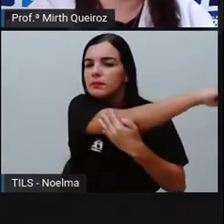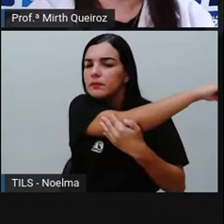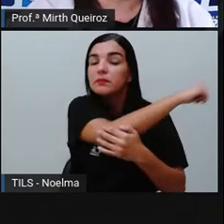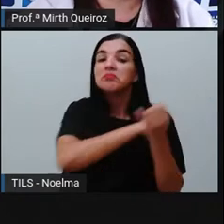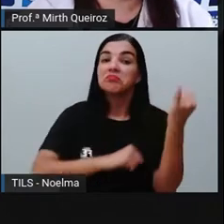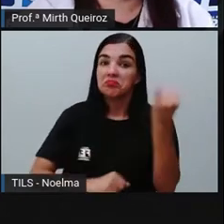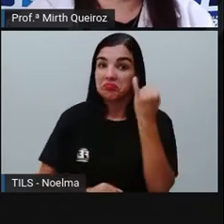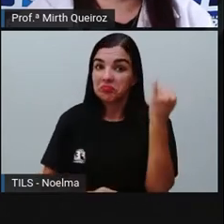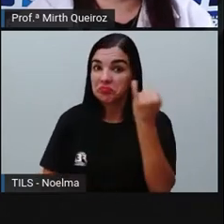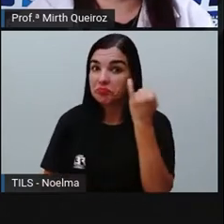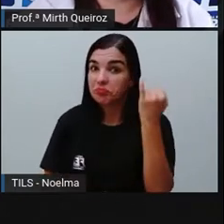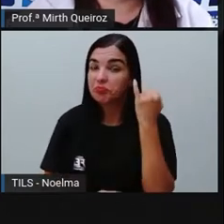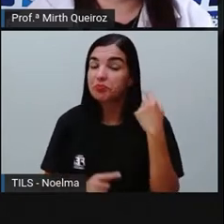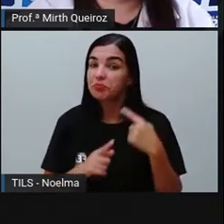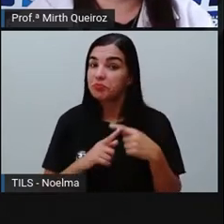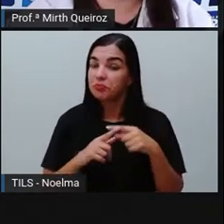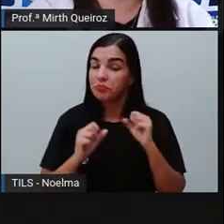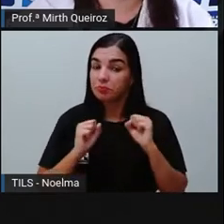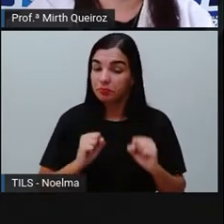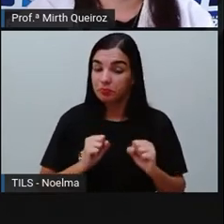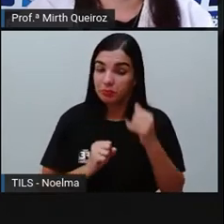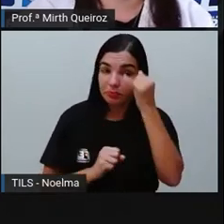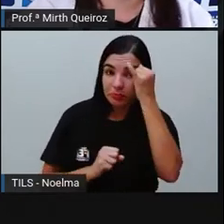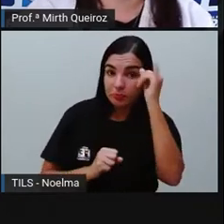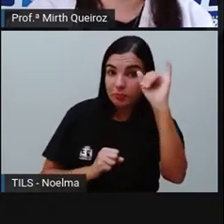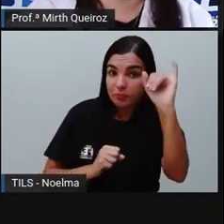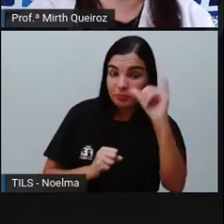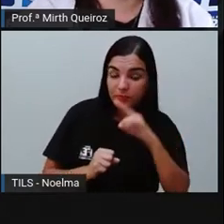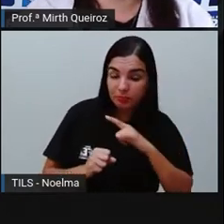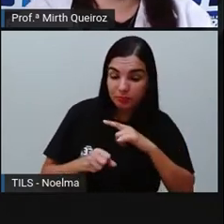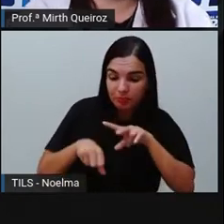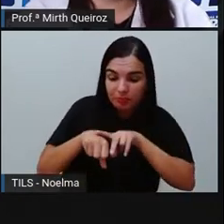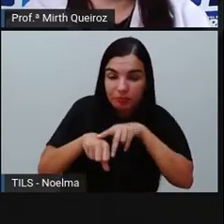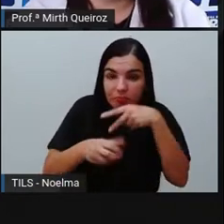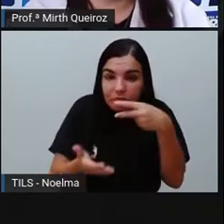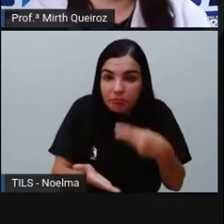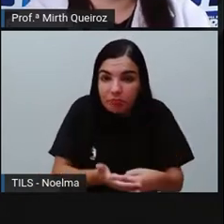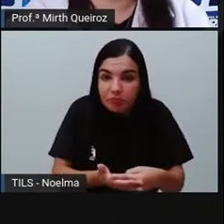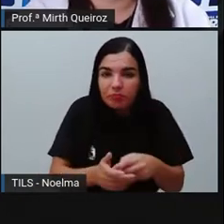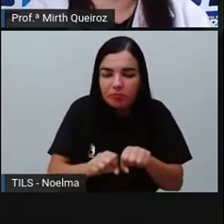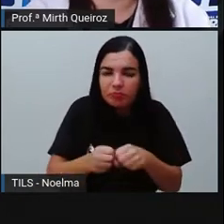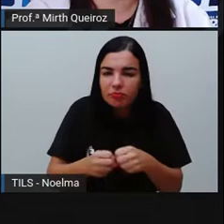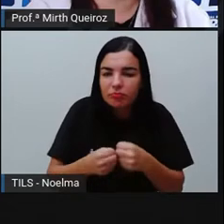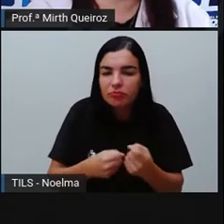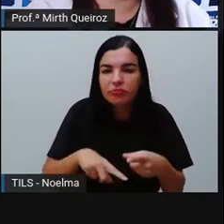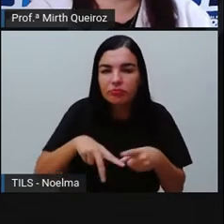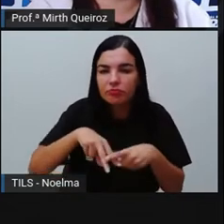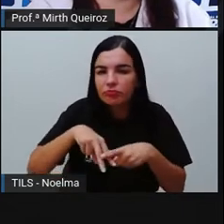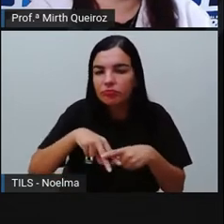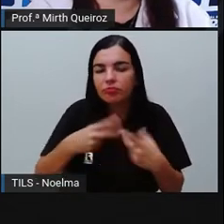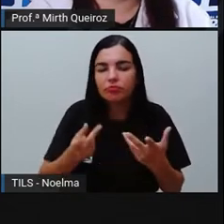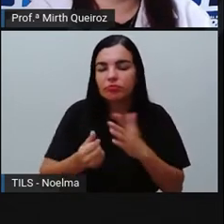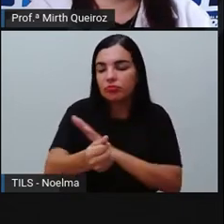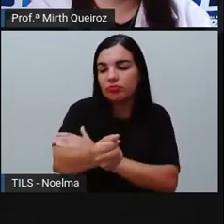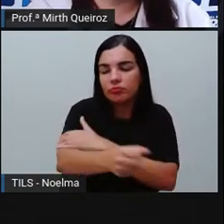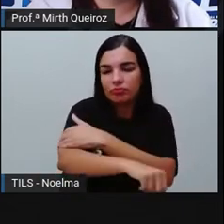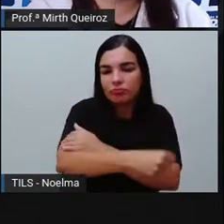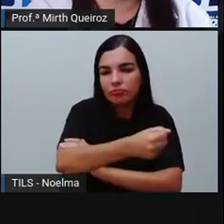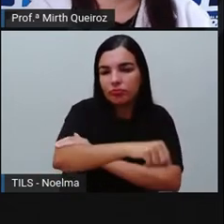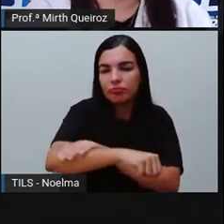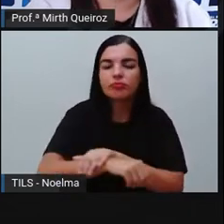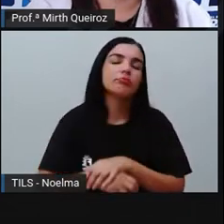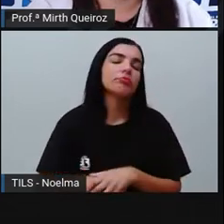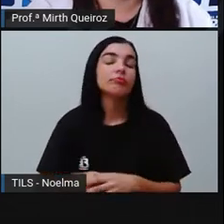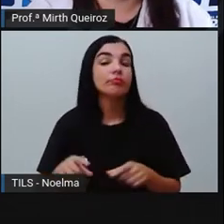contra as lesões musculares. Aí nós temos as próprias brincadeiras que podem ser utilizadas como atividade